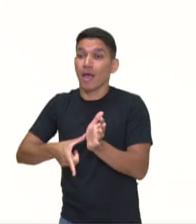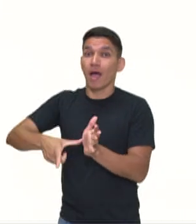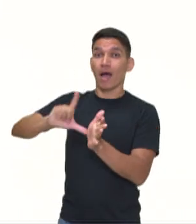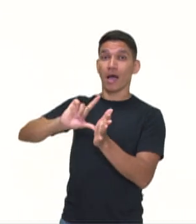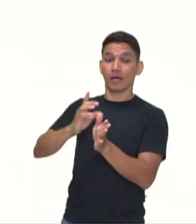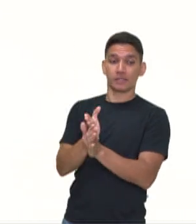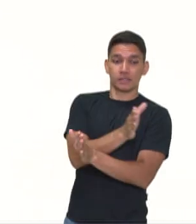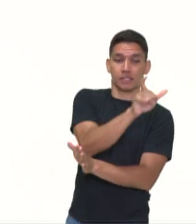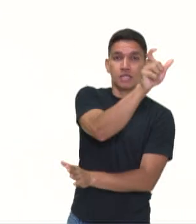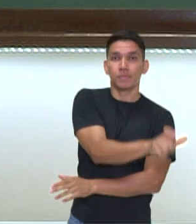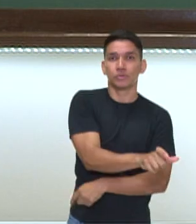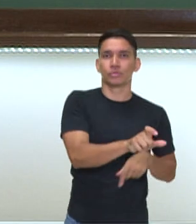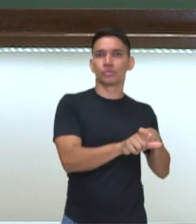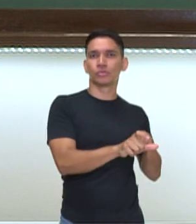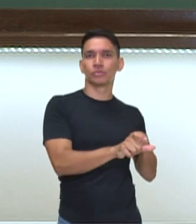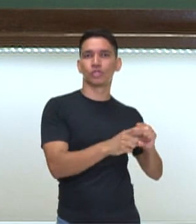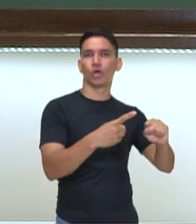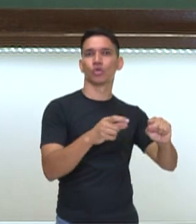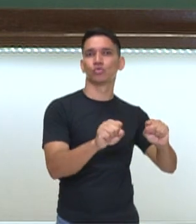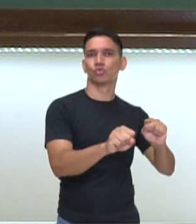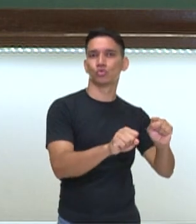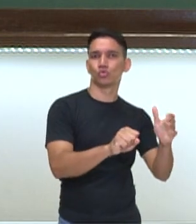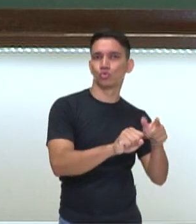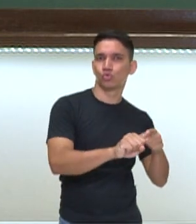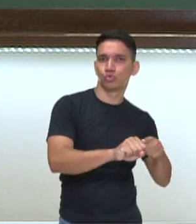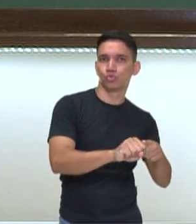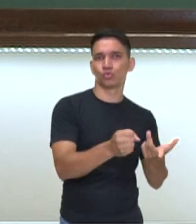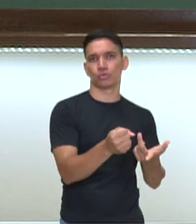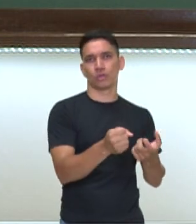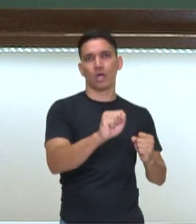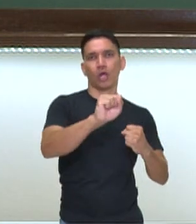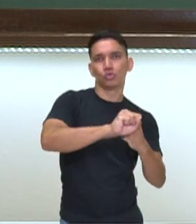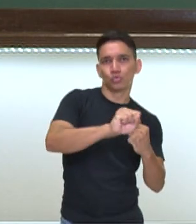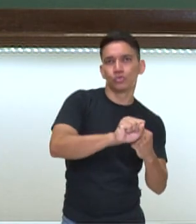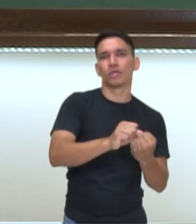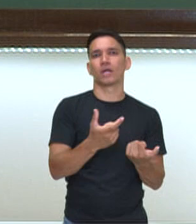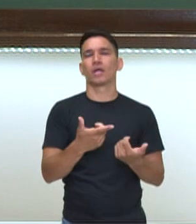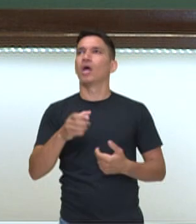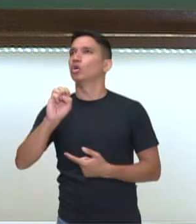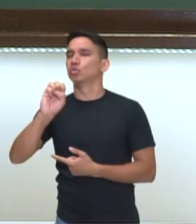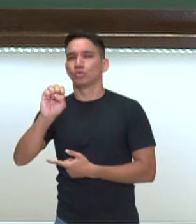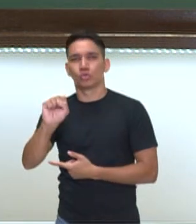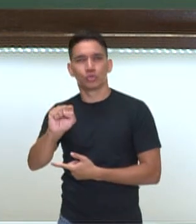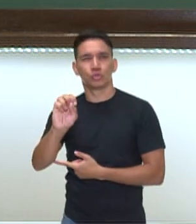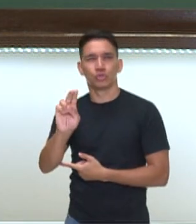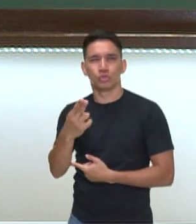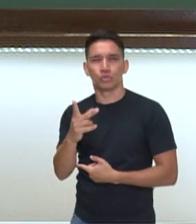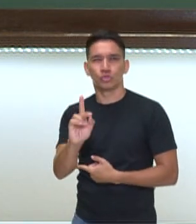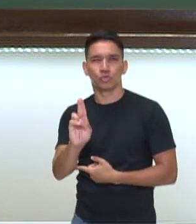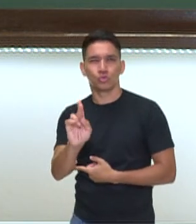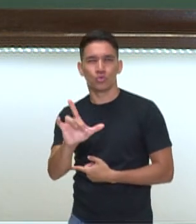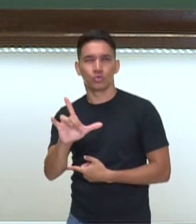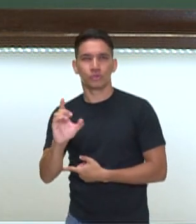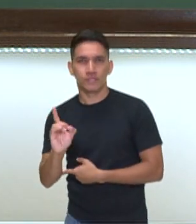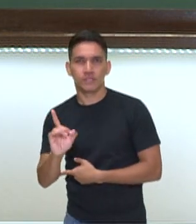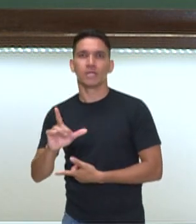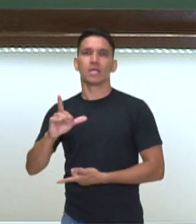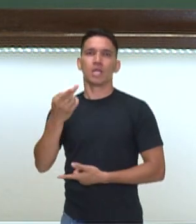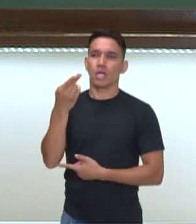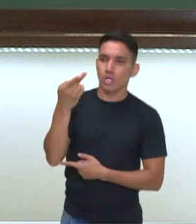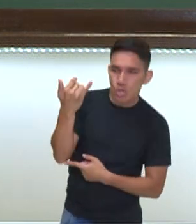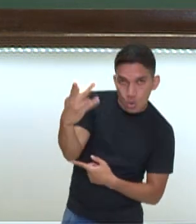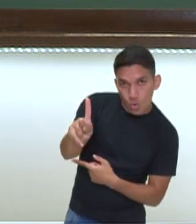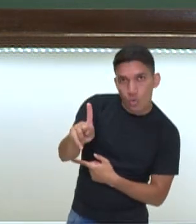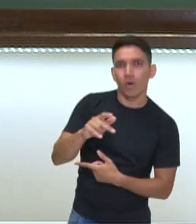formos começar uma frase, vamos começar com can you, could you, should you, por exemplo. E podem vir acompanhados